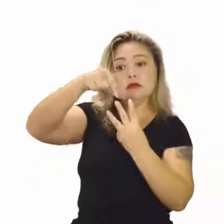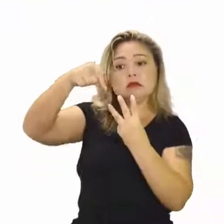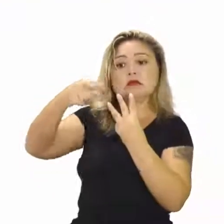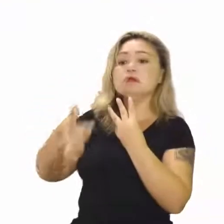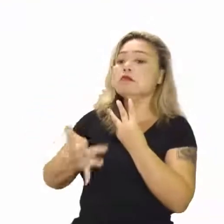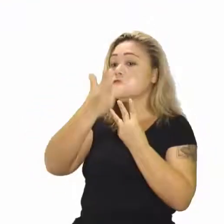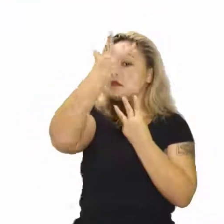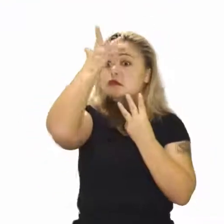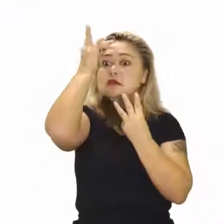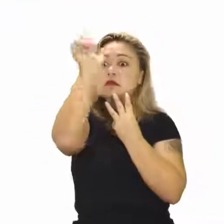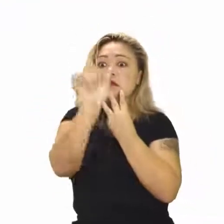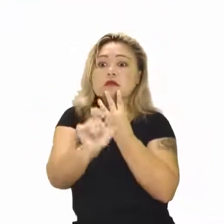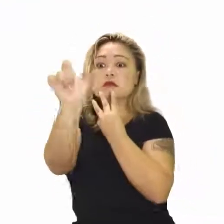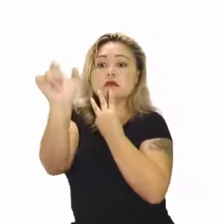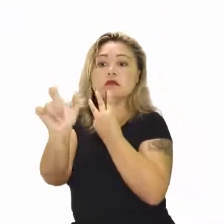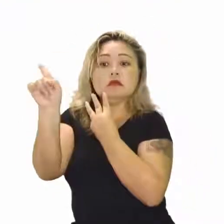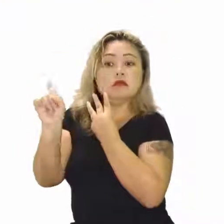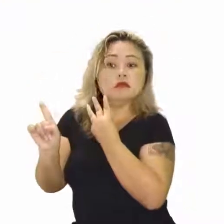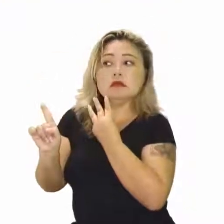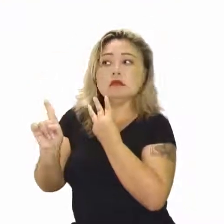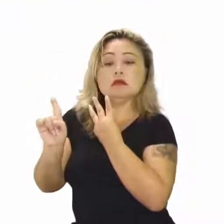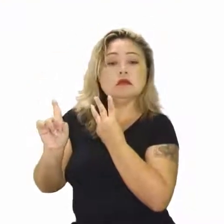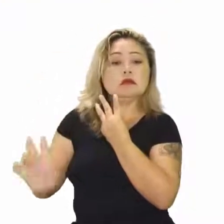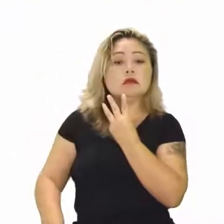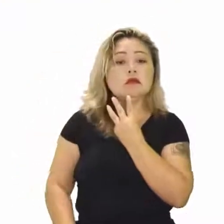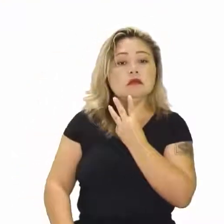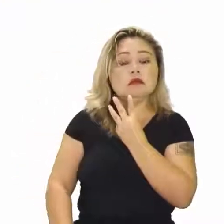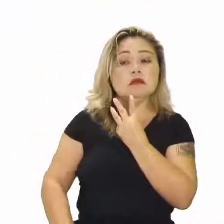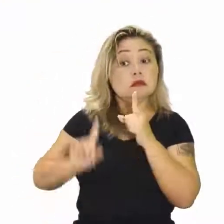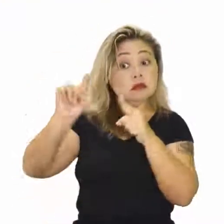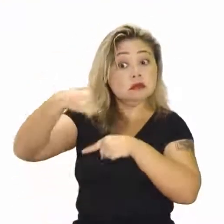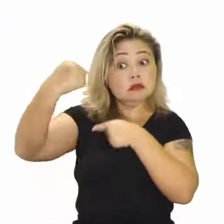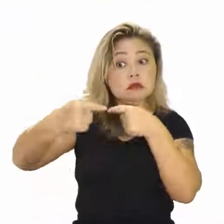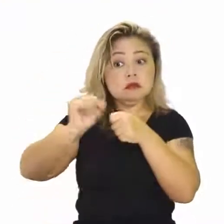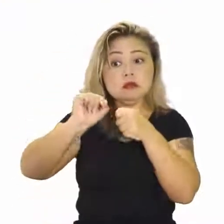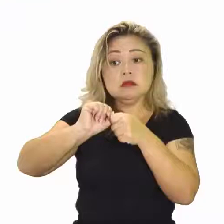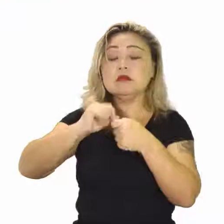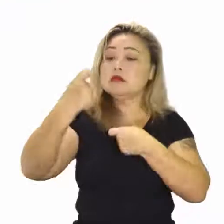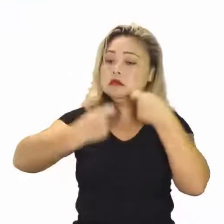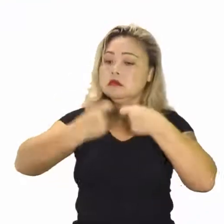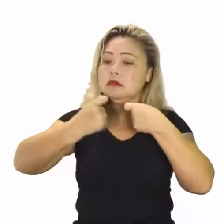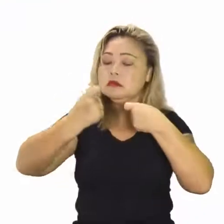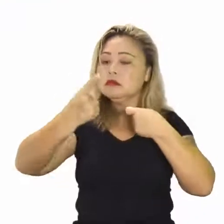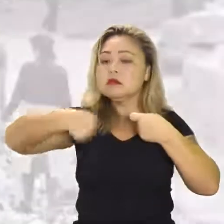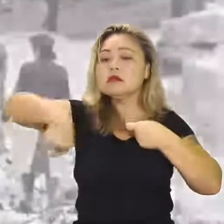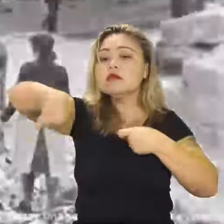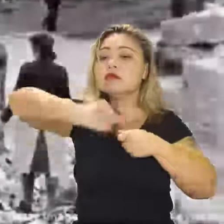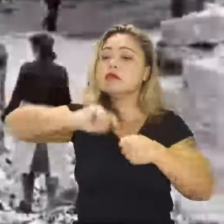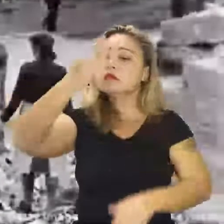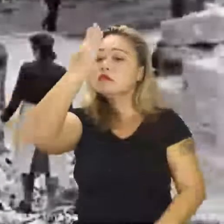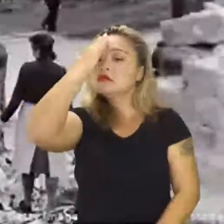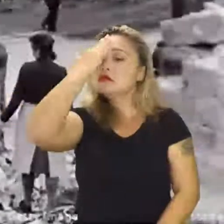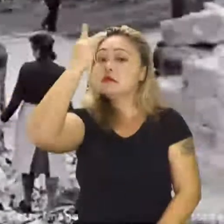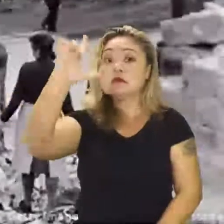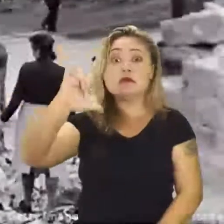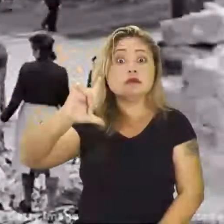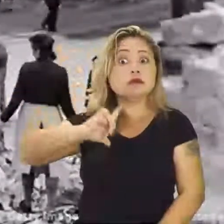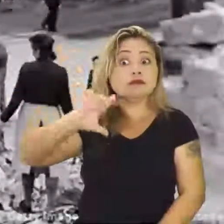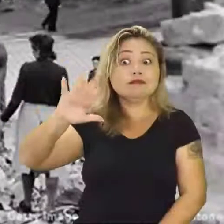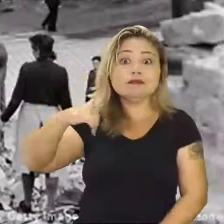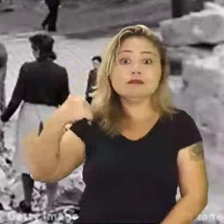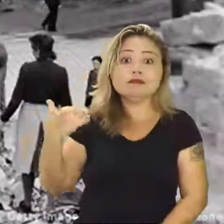Olha essas 3 figuras desse mundo pós-guerra. O mundo pós-guerra, para nós termos uma ideia, ele